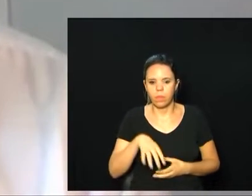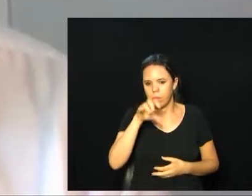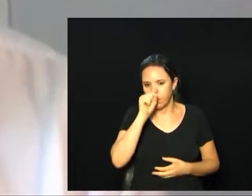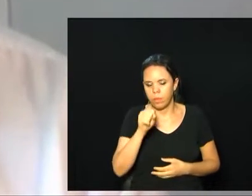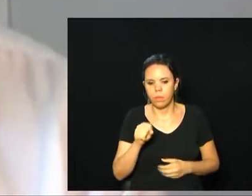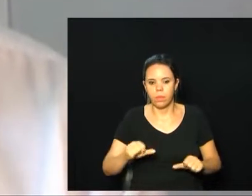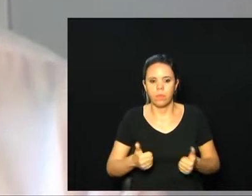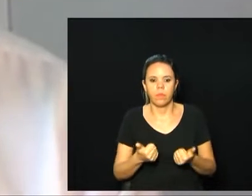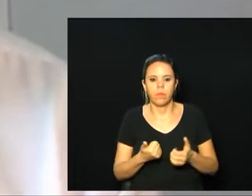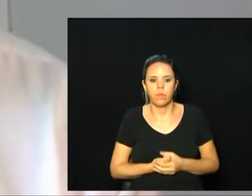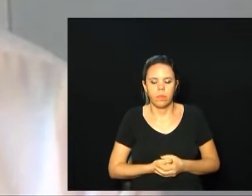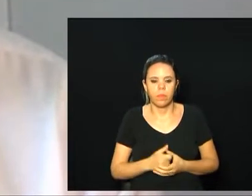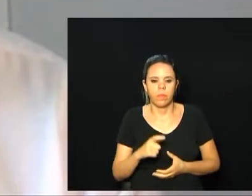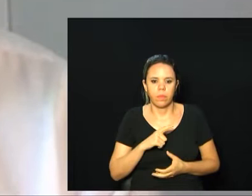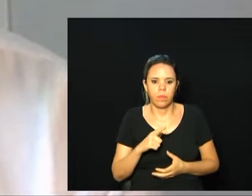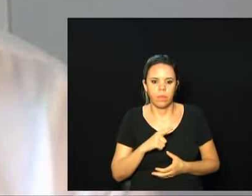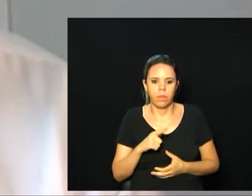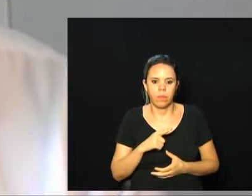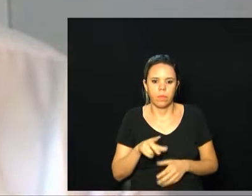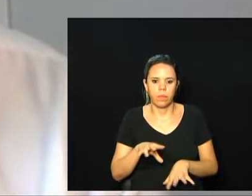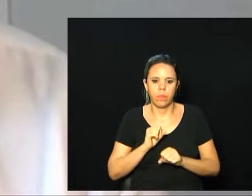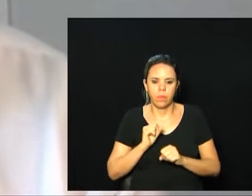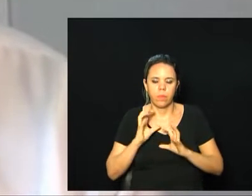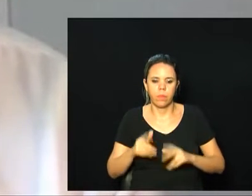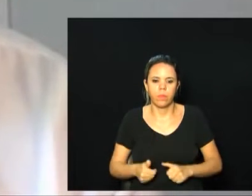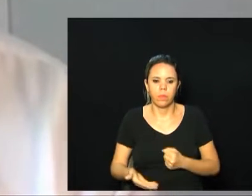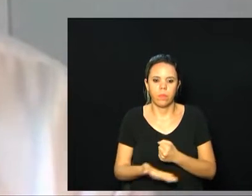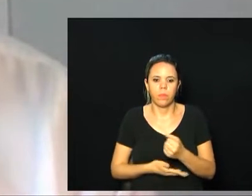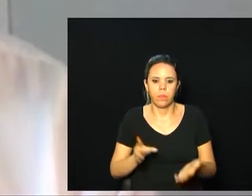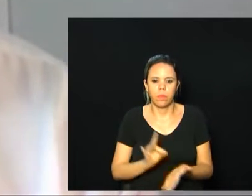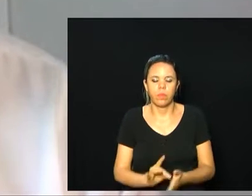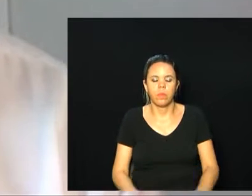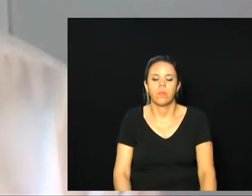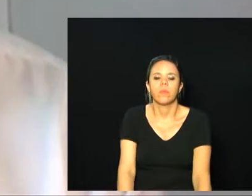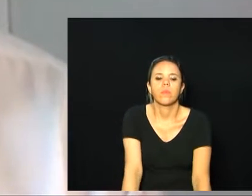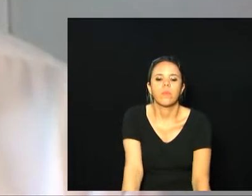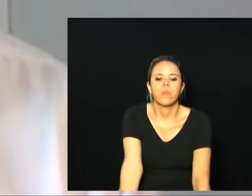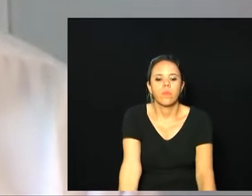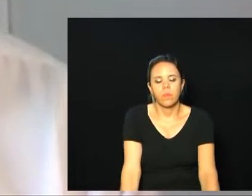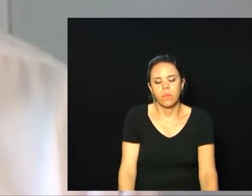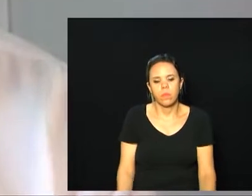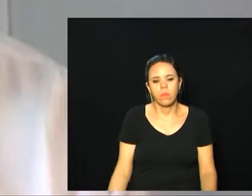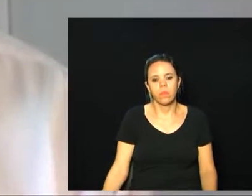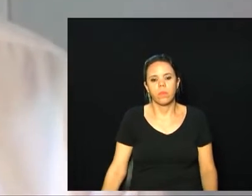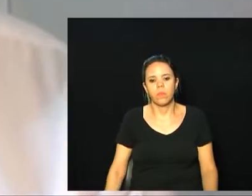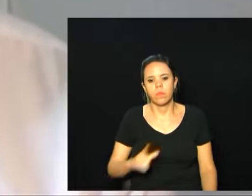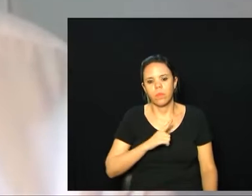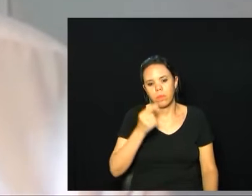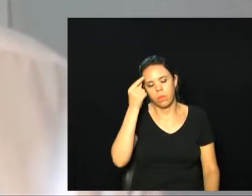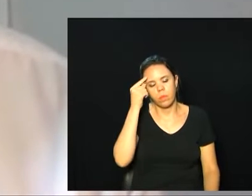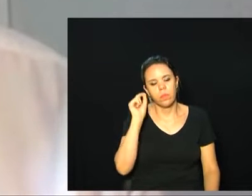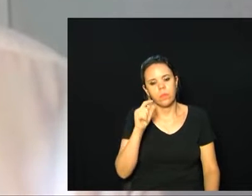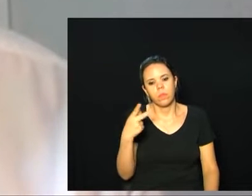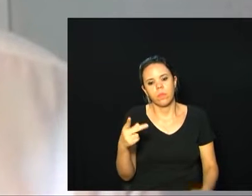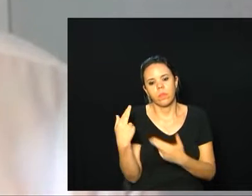muito positivas, existem medidas de desinfecção de superfícies que são muito efetivas, tá? Mas, assim, o fundamental é que você tenha noção da